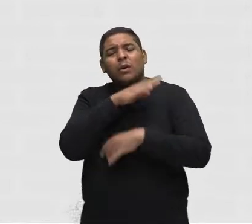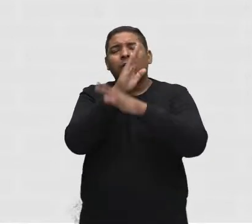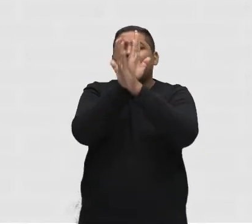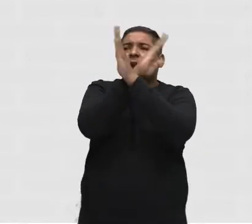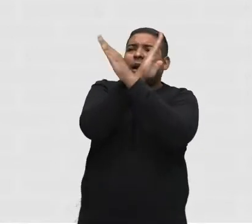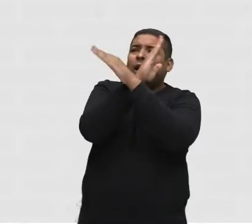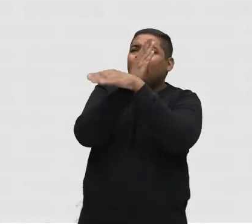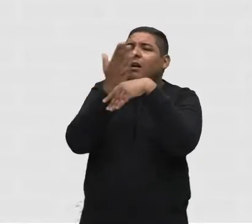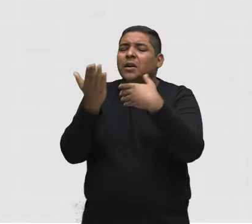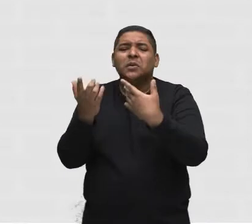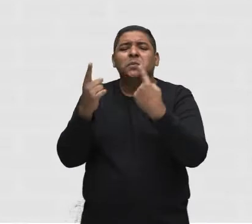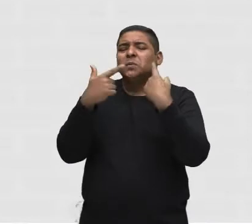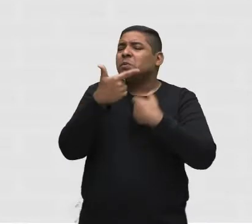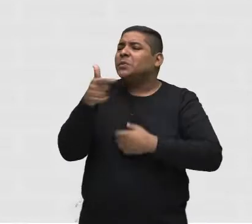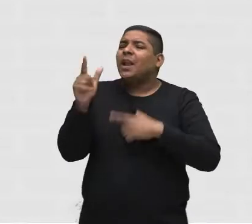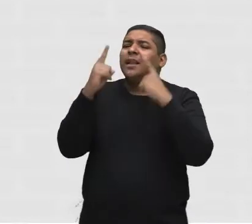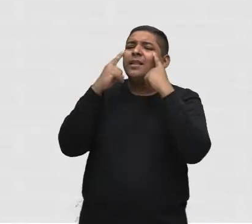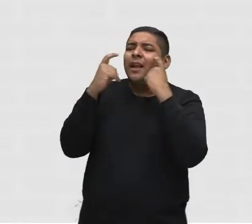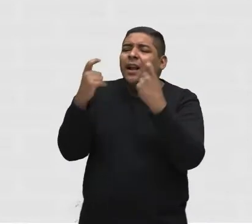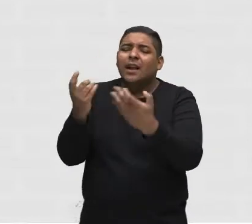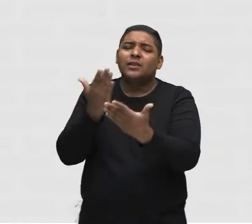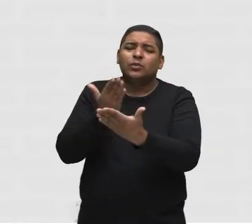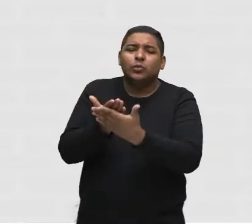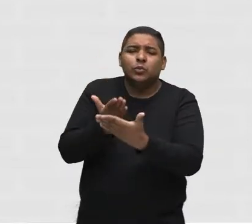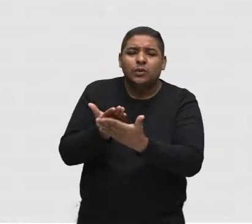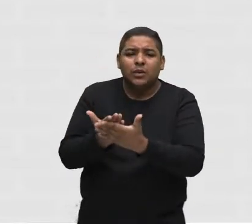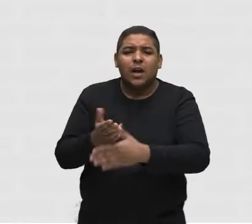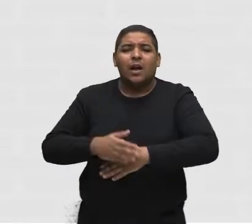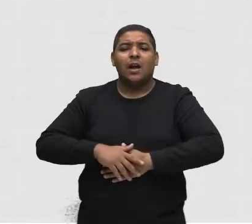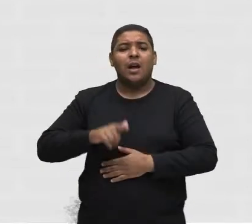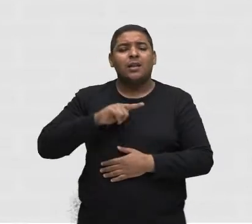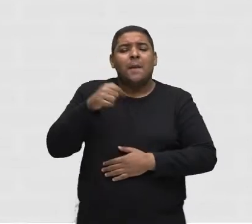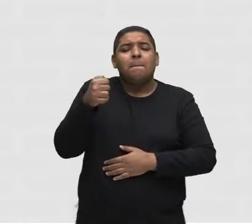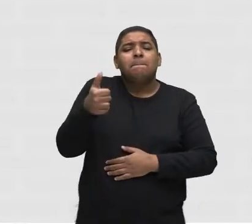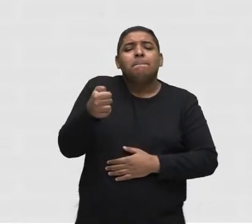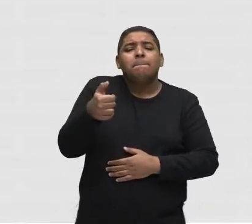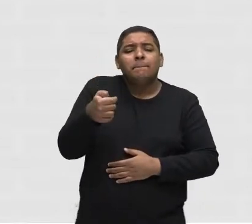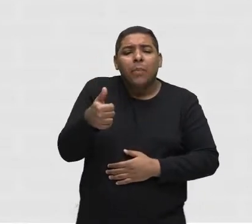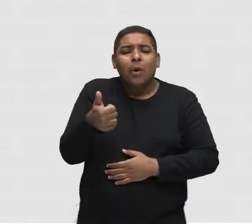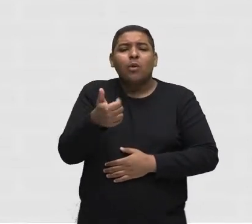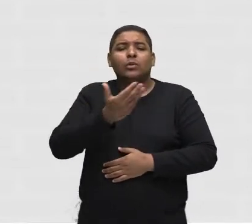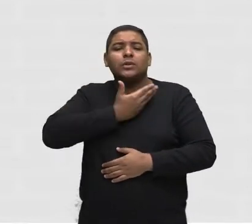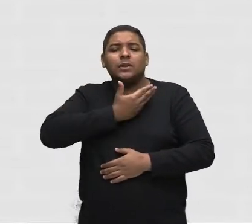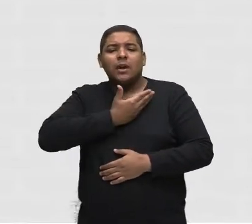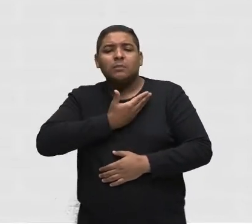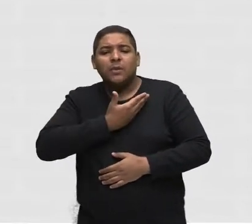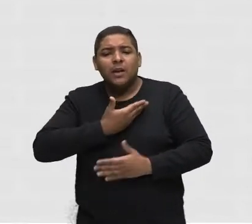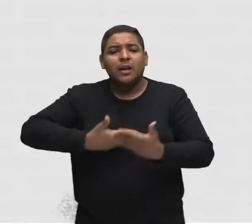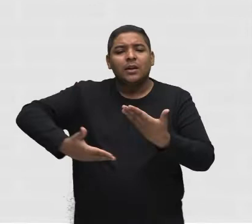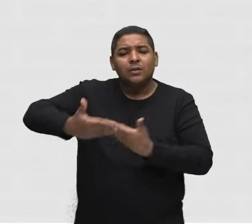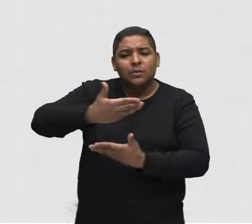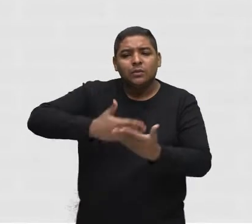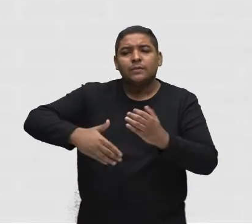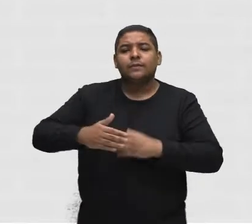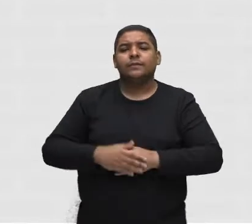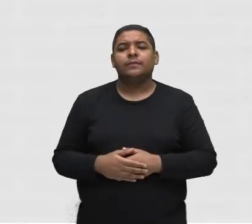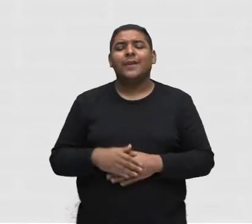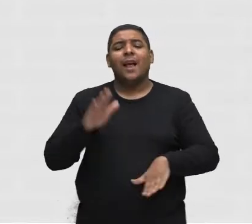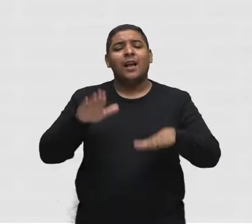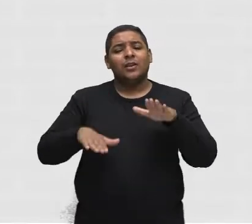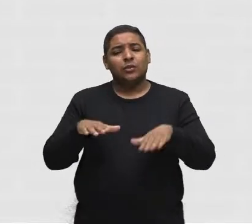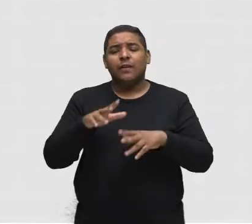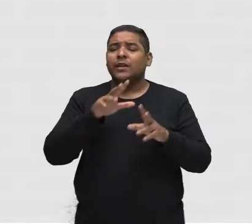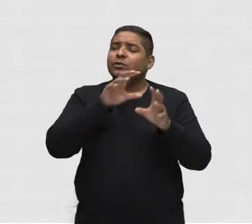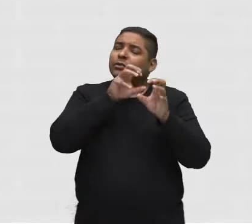não mostra interesse pelos estudos, tem poucos amigos e muitas vezes dorme na sala de